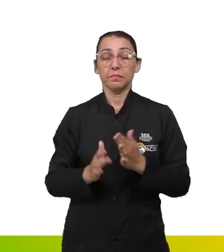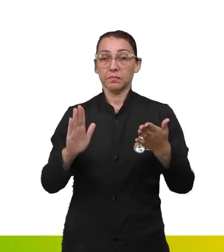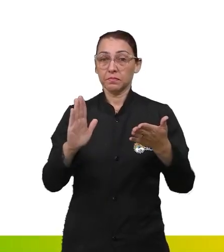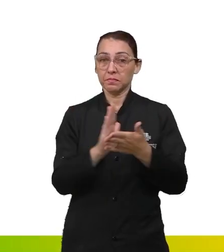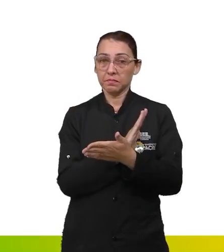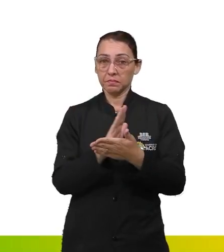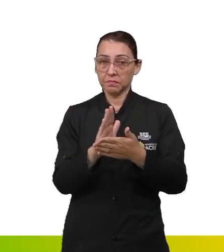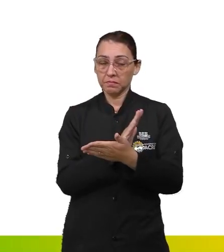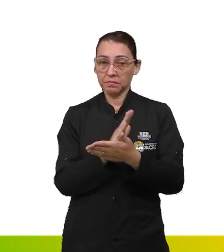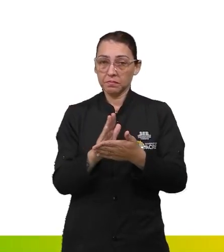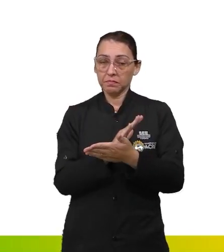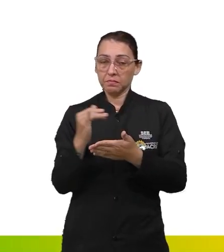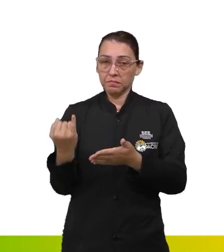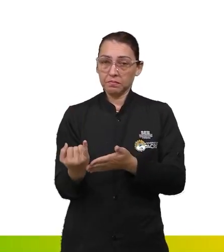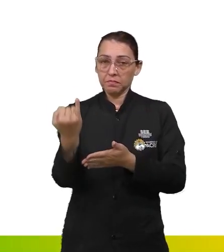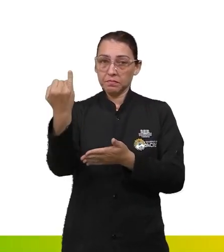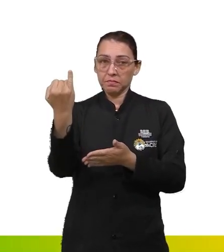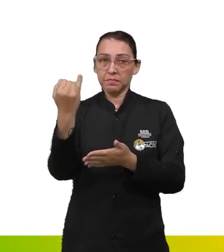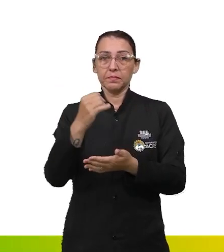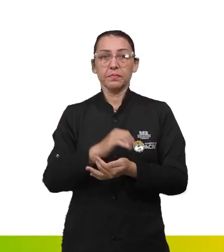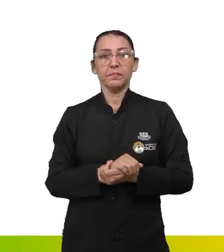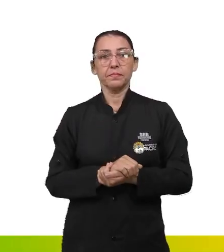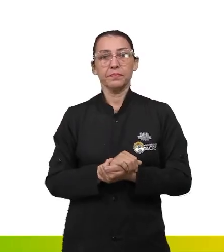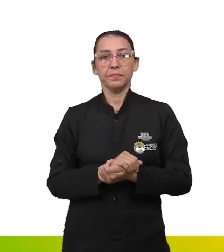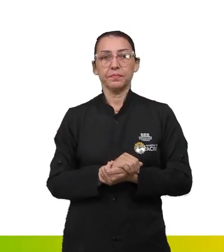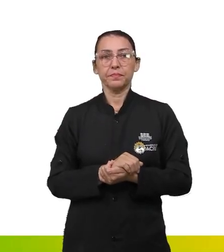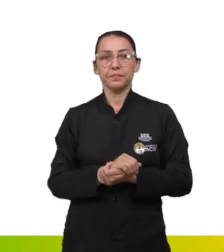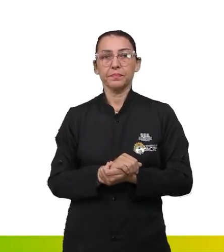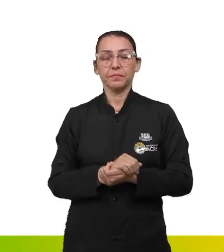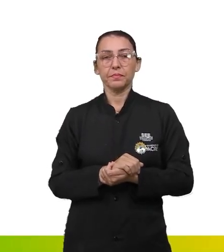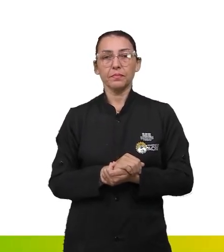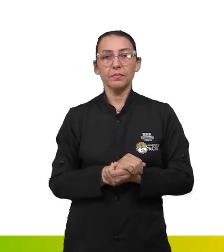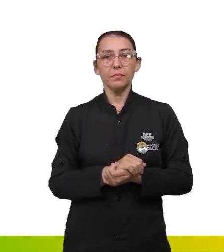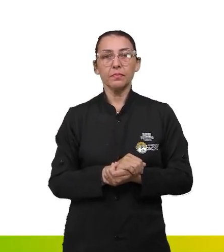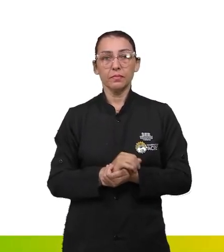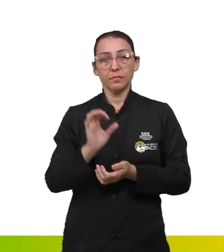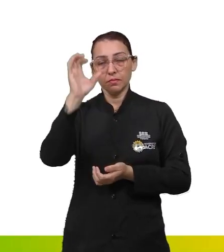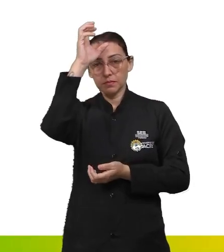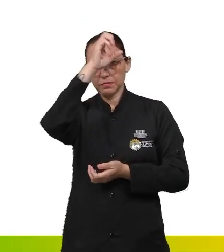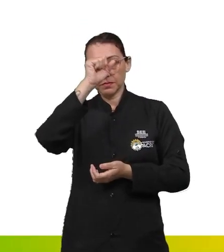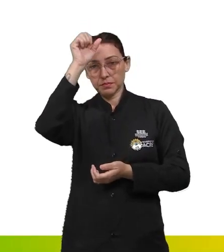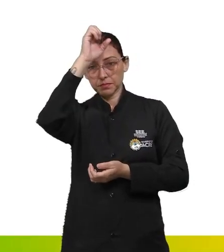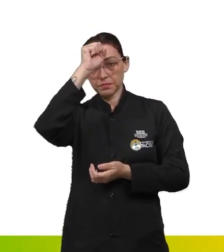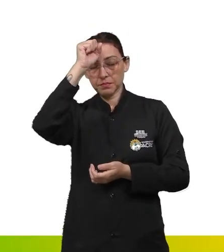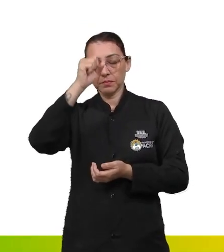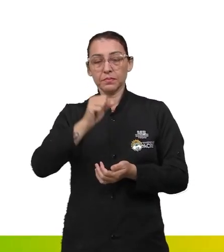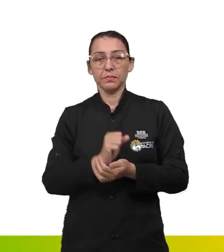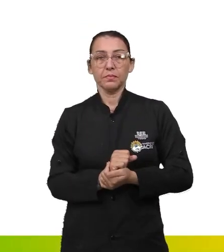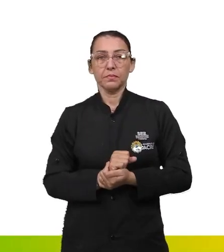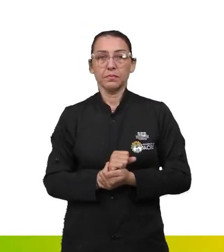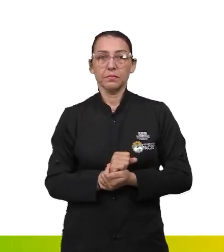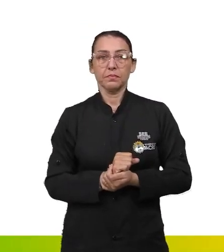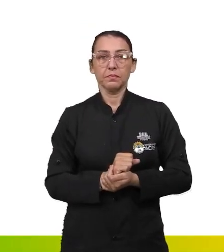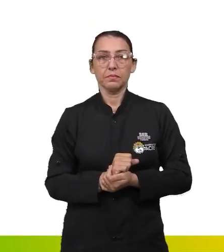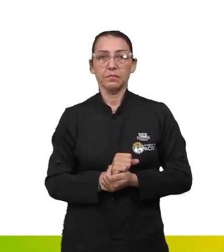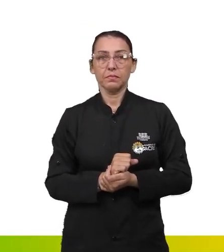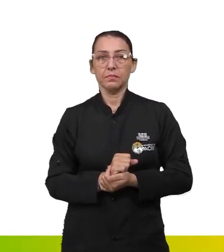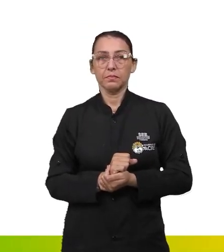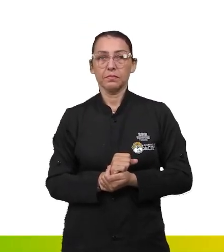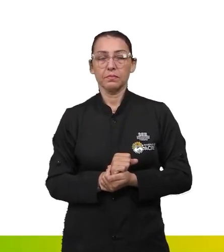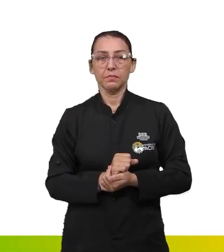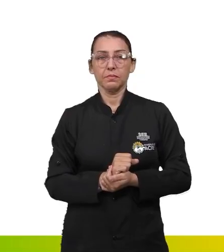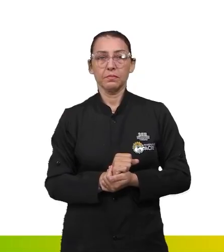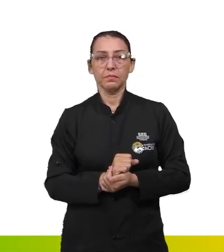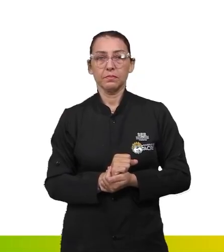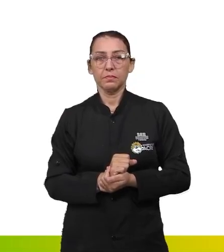algumas ponderações a respeito daquilo que você aprendeu ao longo dessa videoaula. Temos aí